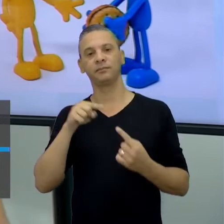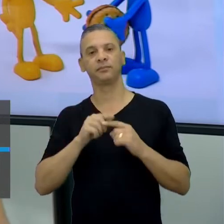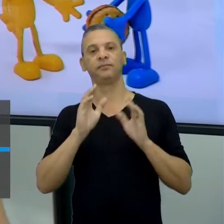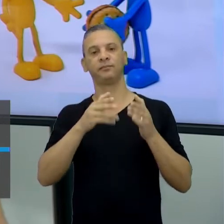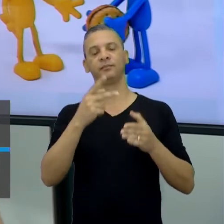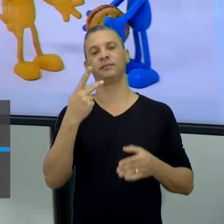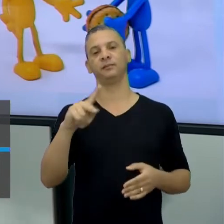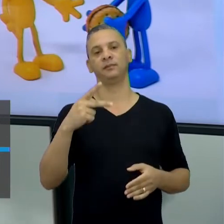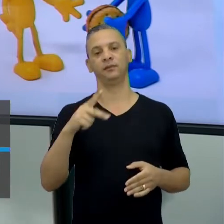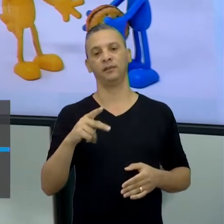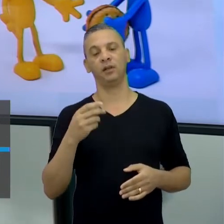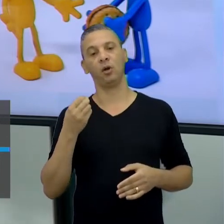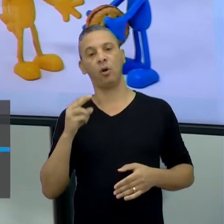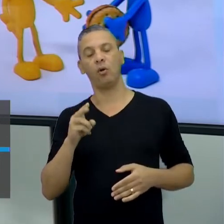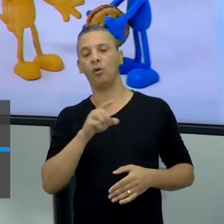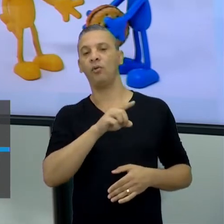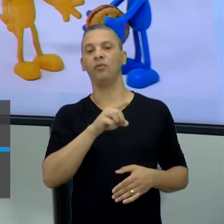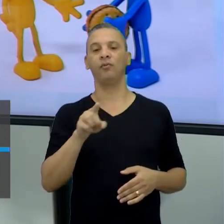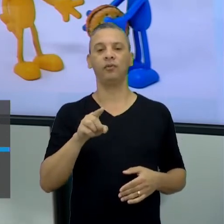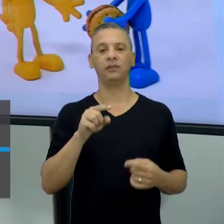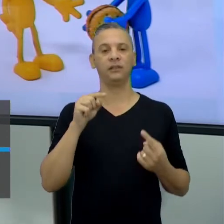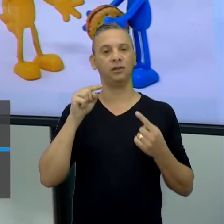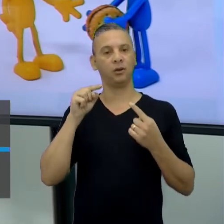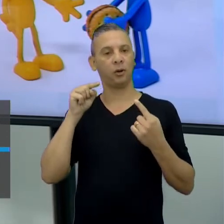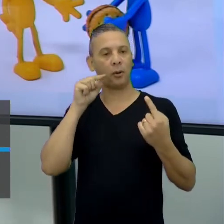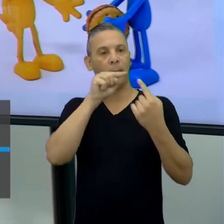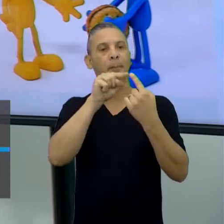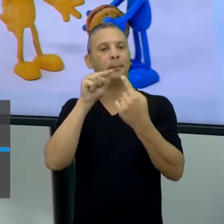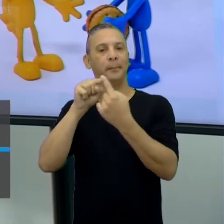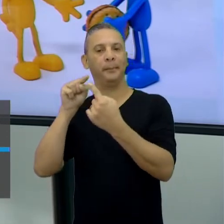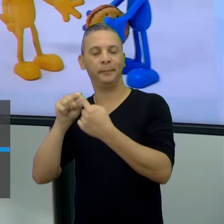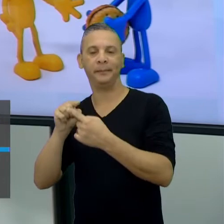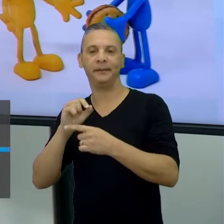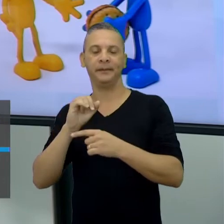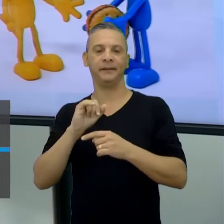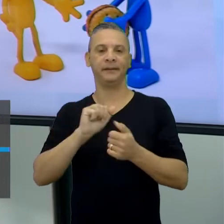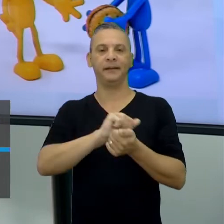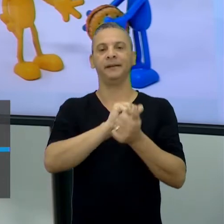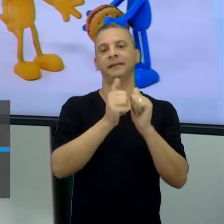você. Ou seja, você está se moldando à internet, você está